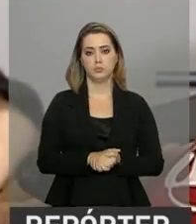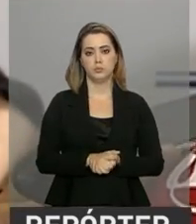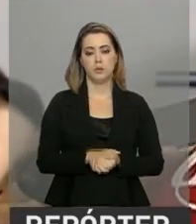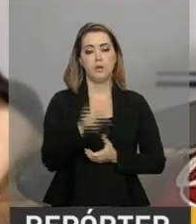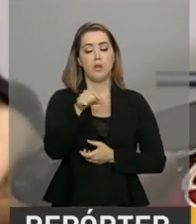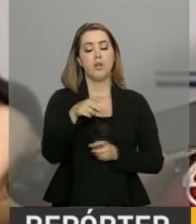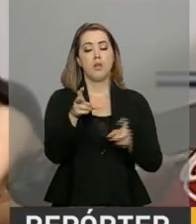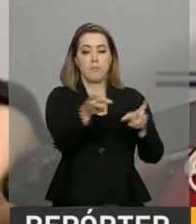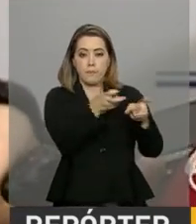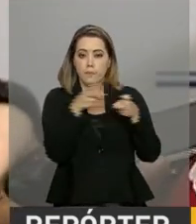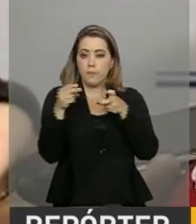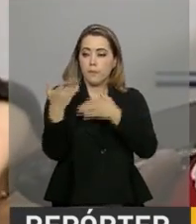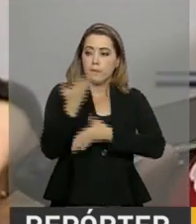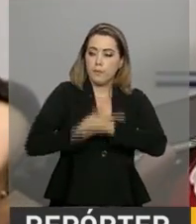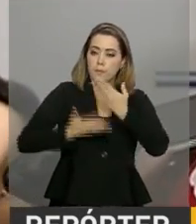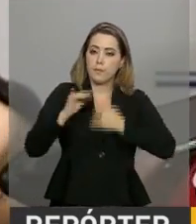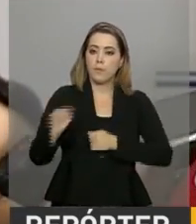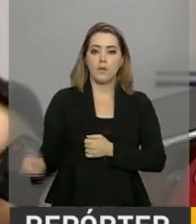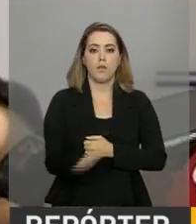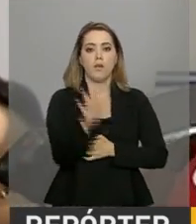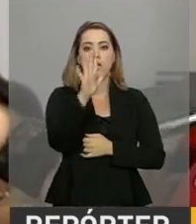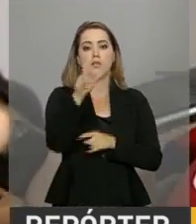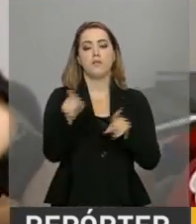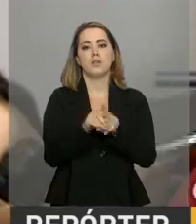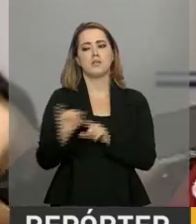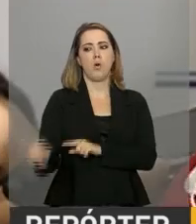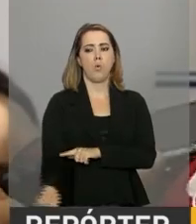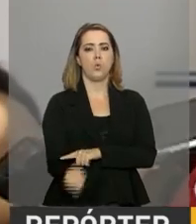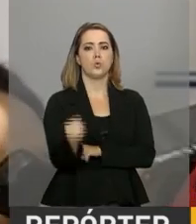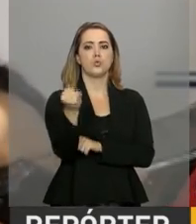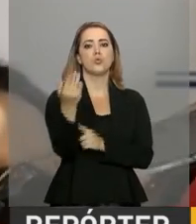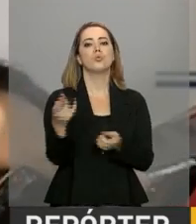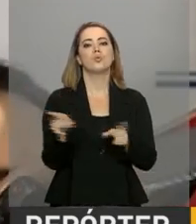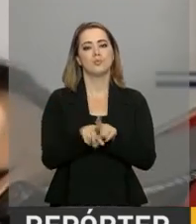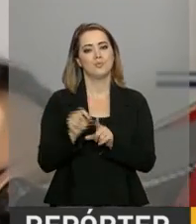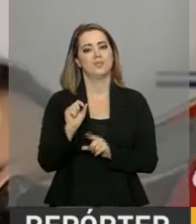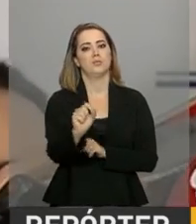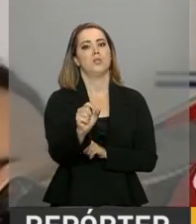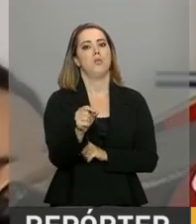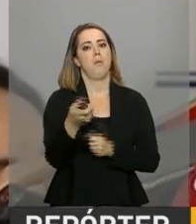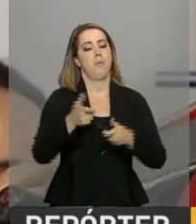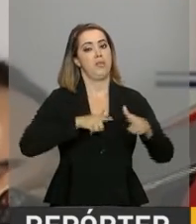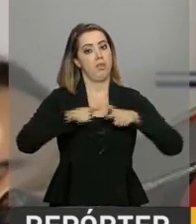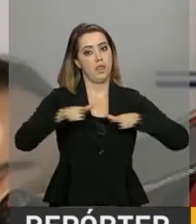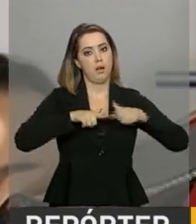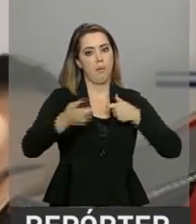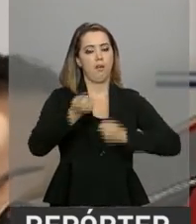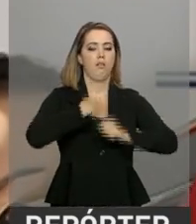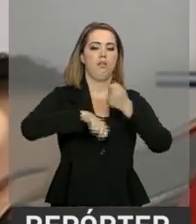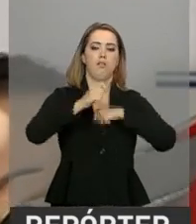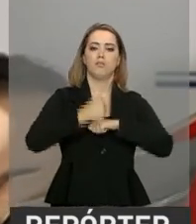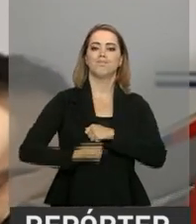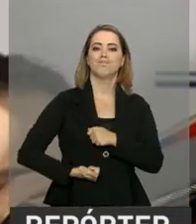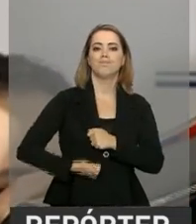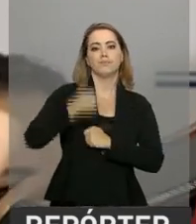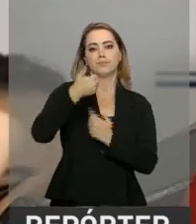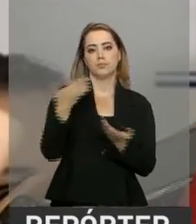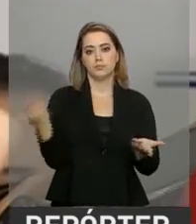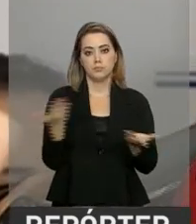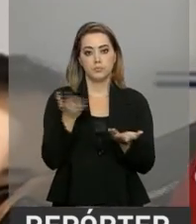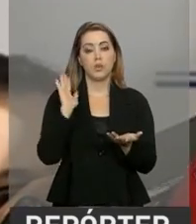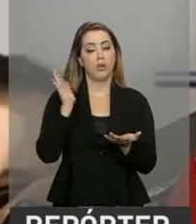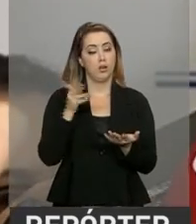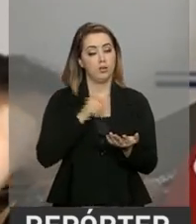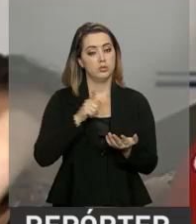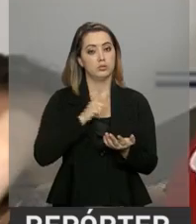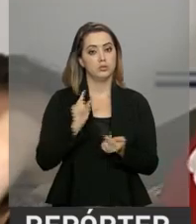expectativas de mercado para a inflação, para juros, para a atividade econômica estão melhorando, Então já há